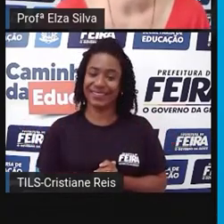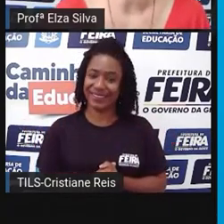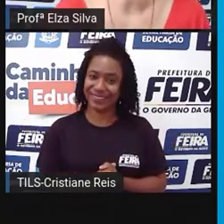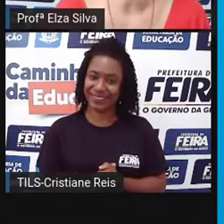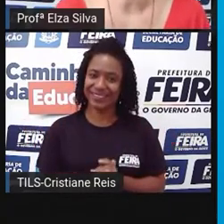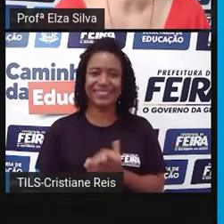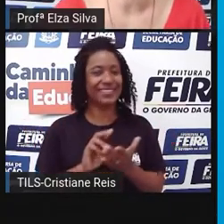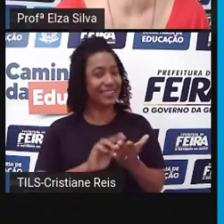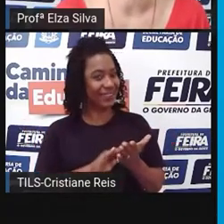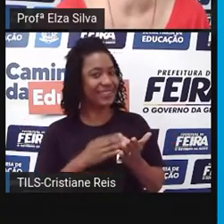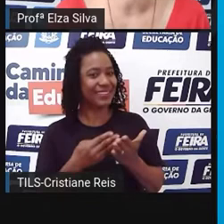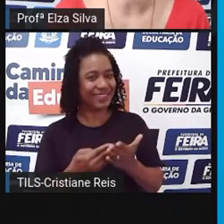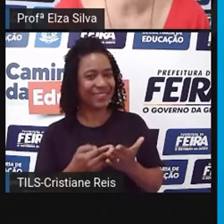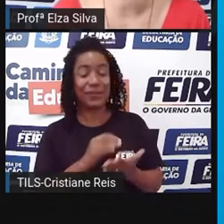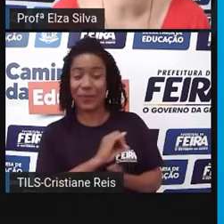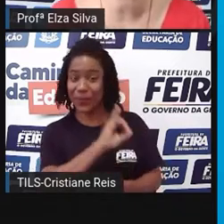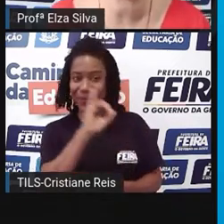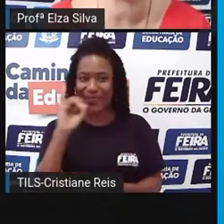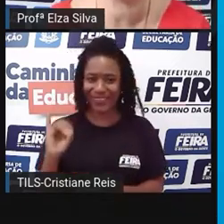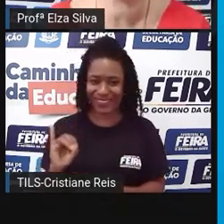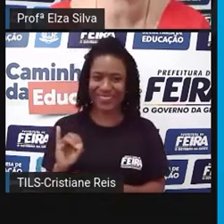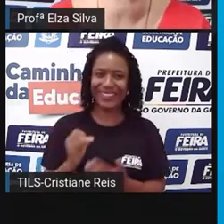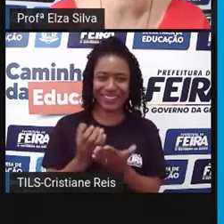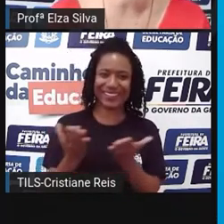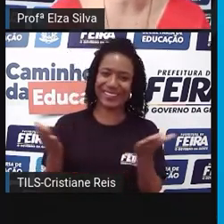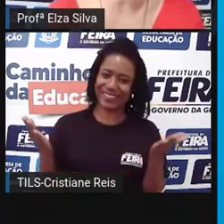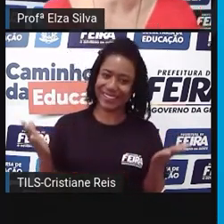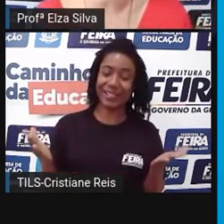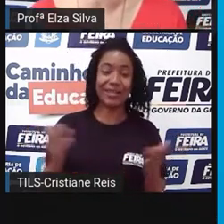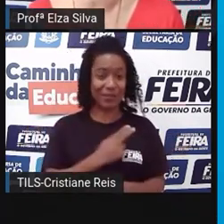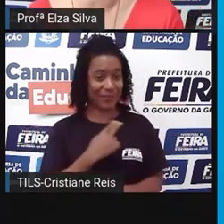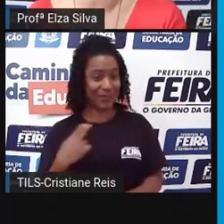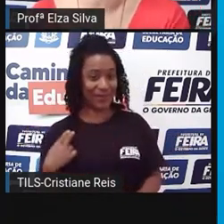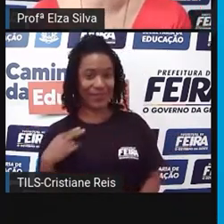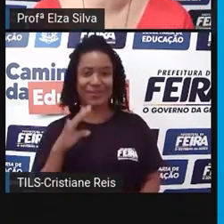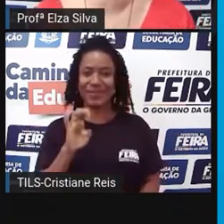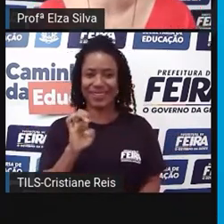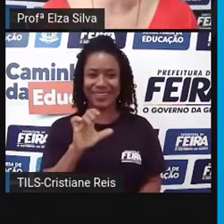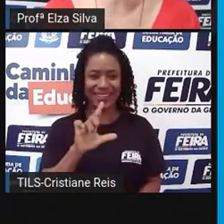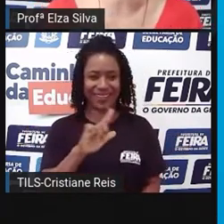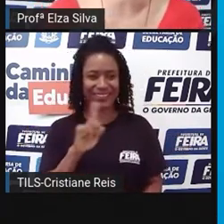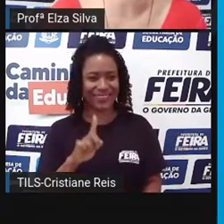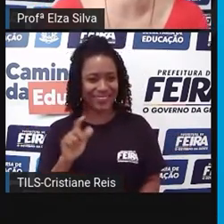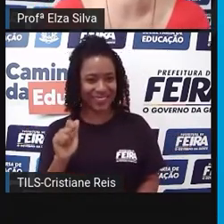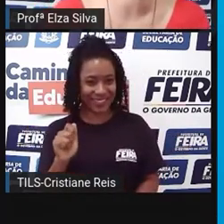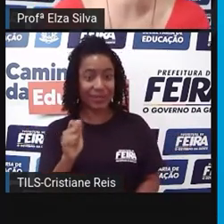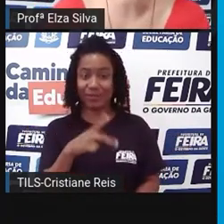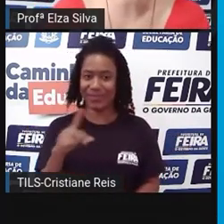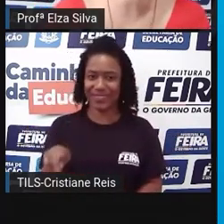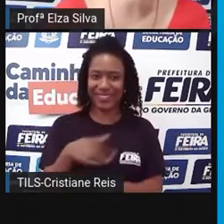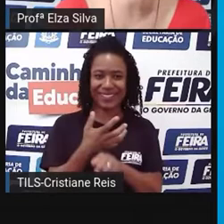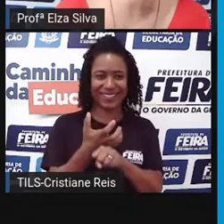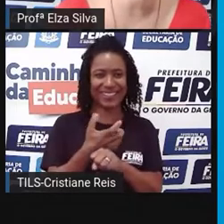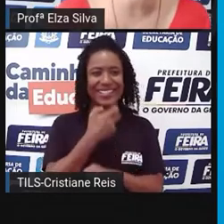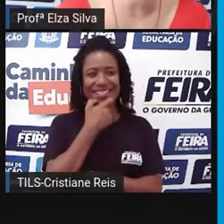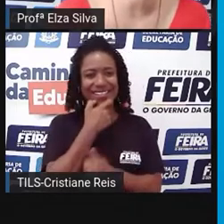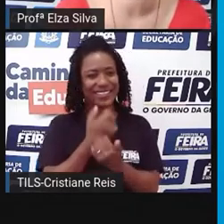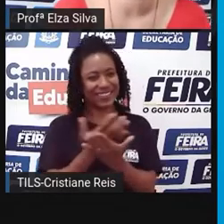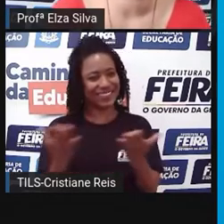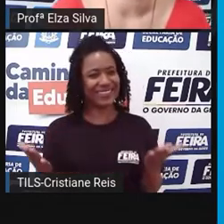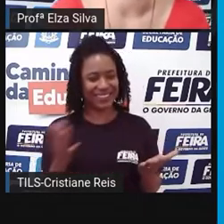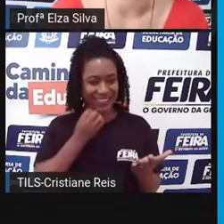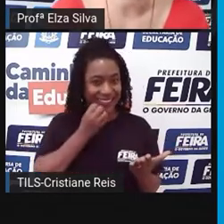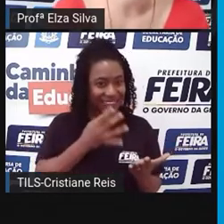Olá, estudantes! Eu sou a Elza Silva, sua professora de inglês. Como vocês estão?